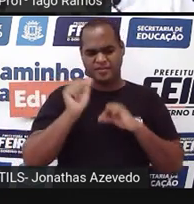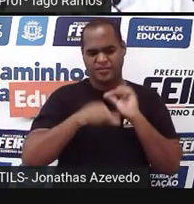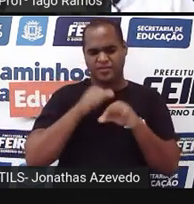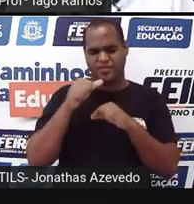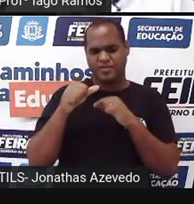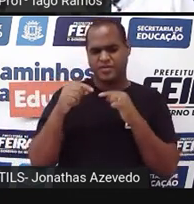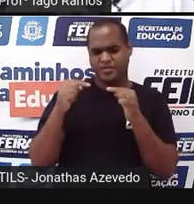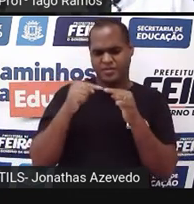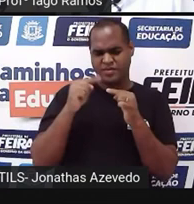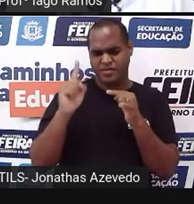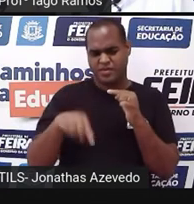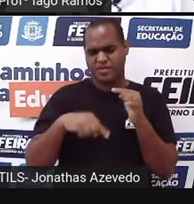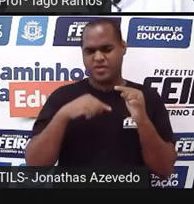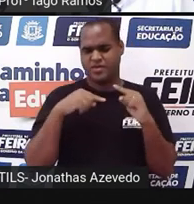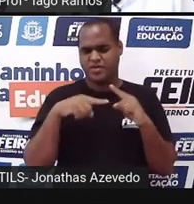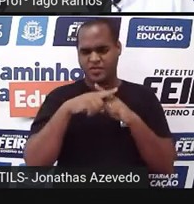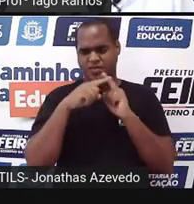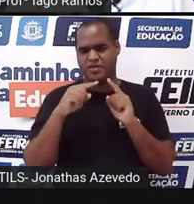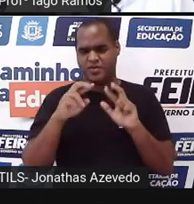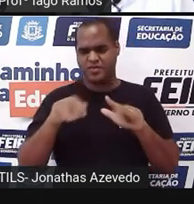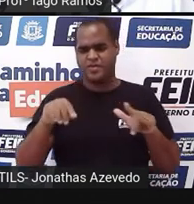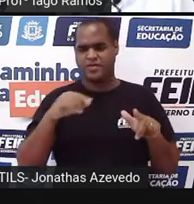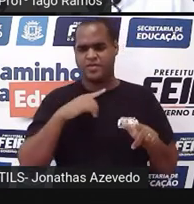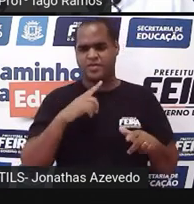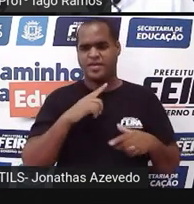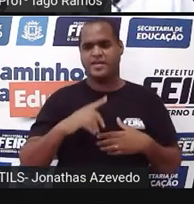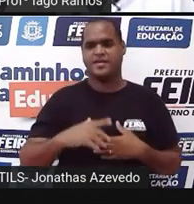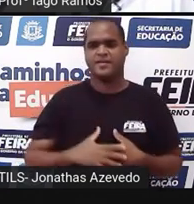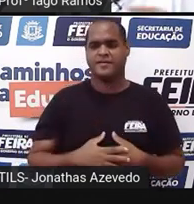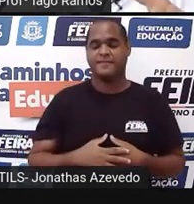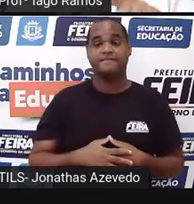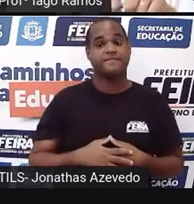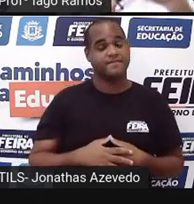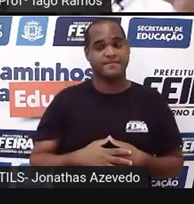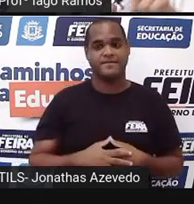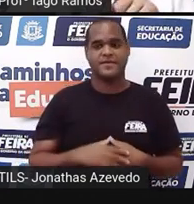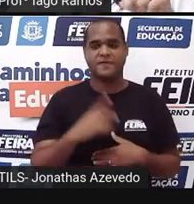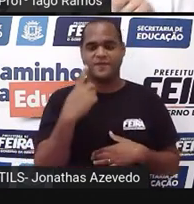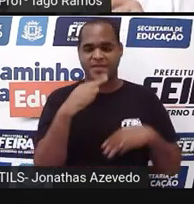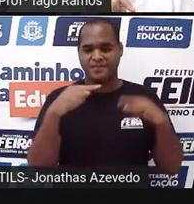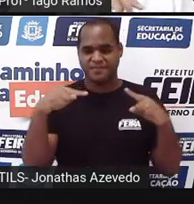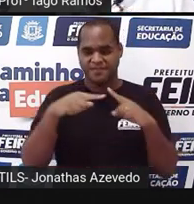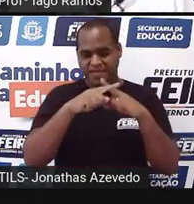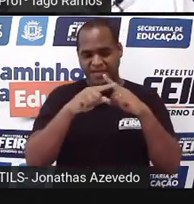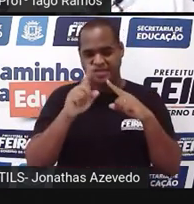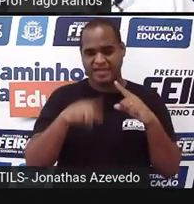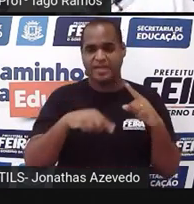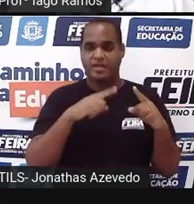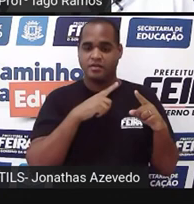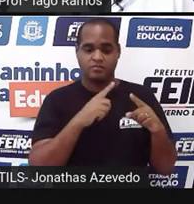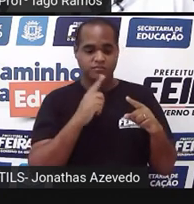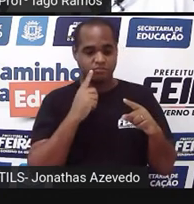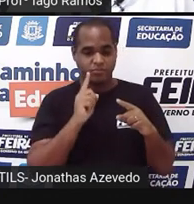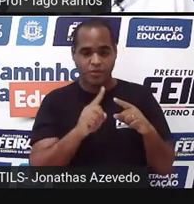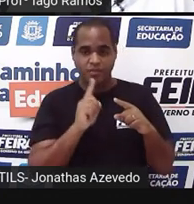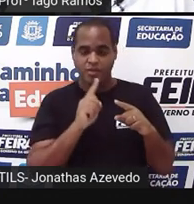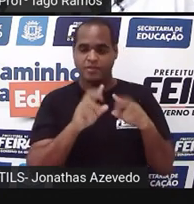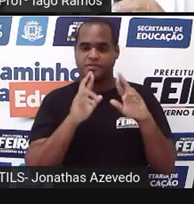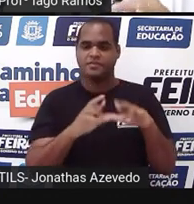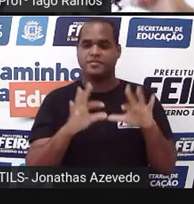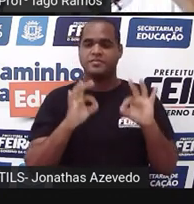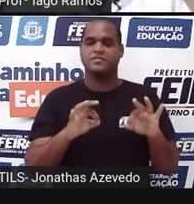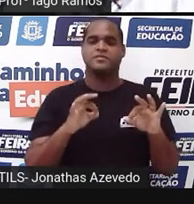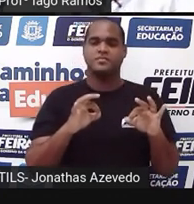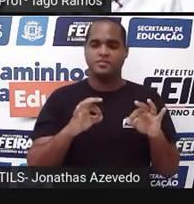para dar um destaque esse cruzamento né nesse cruzamento tem um ponto esse